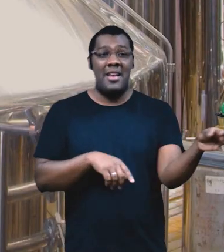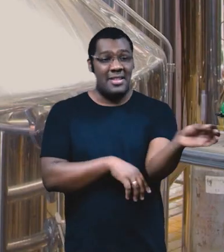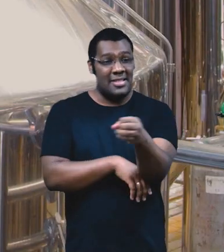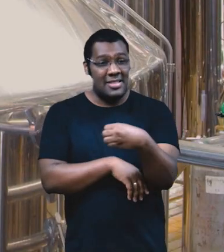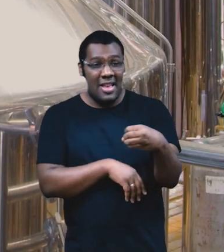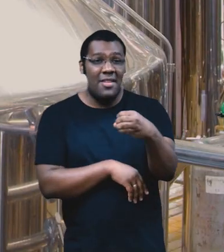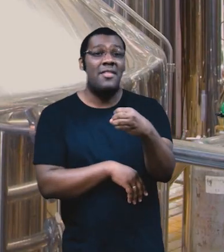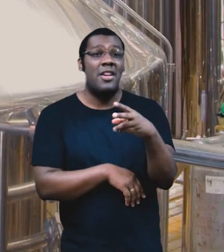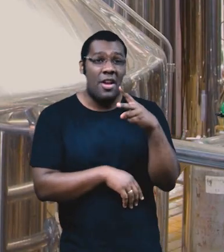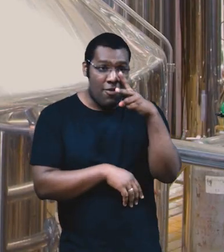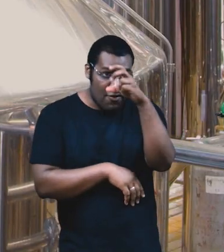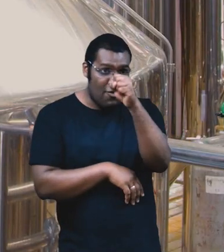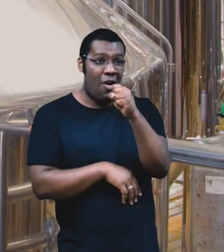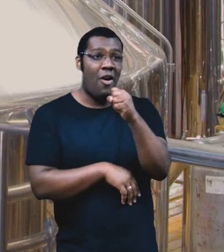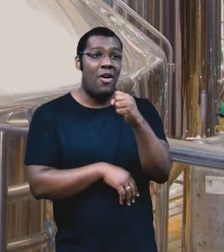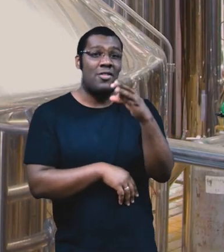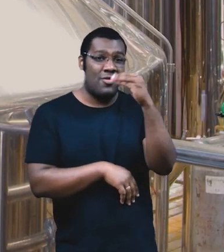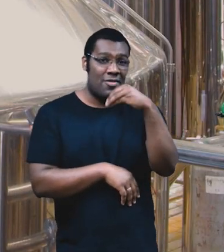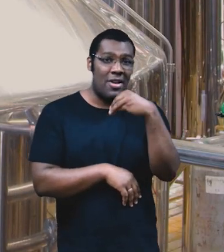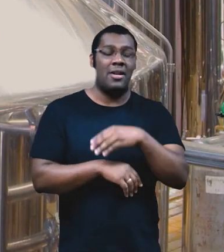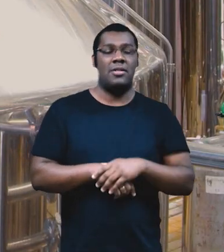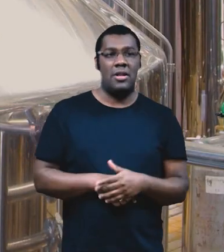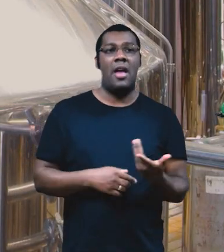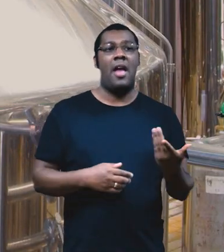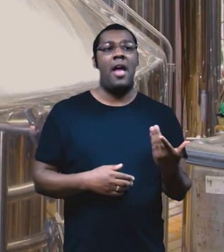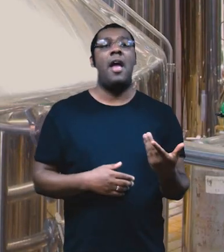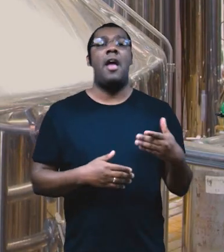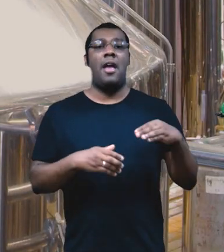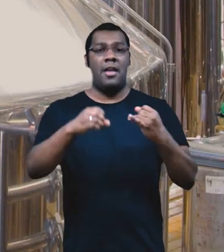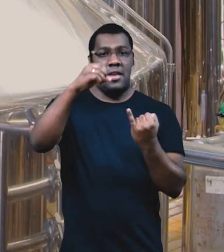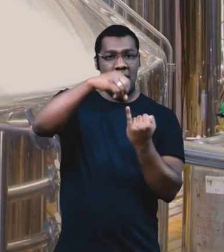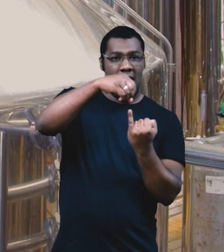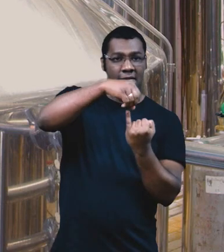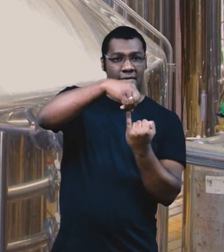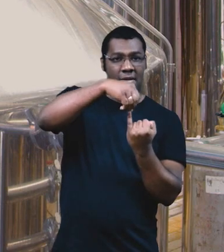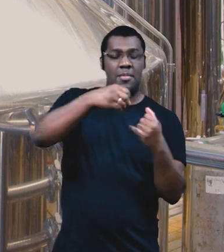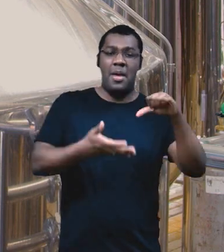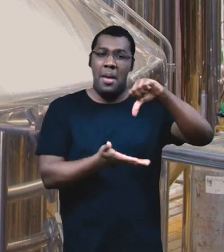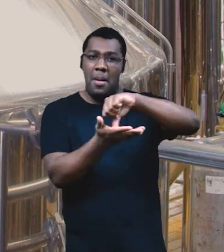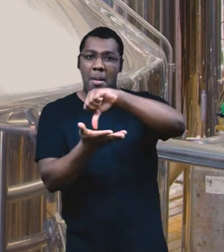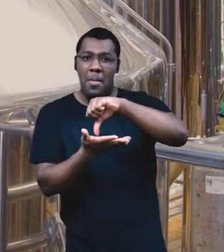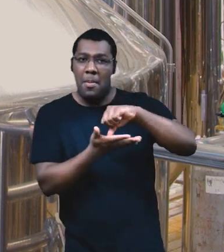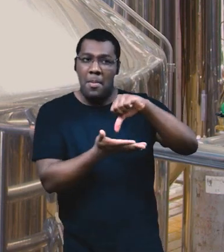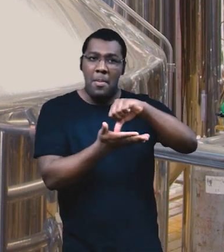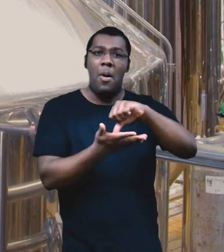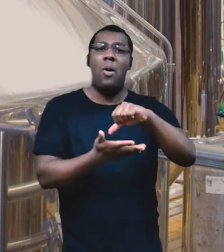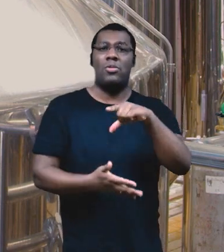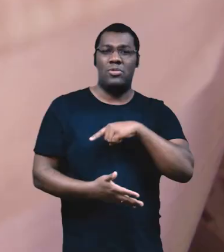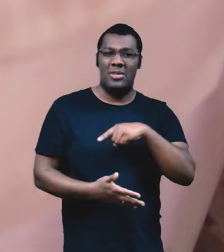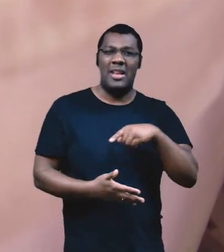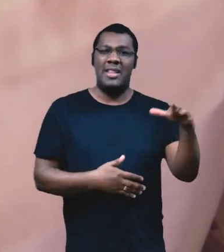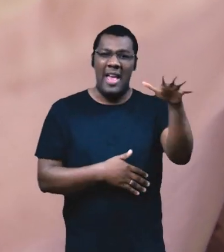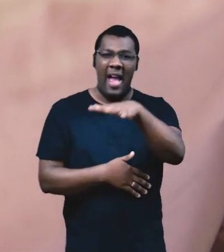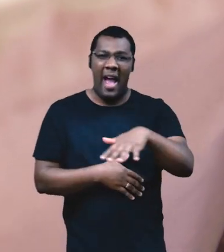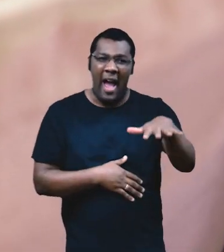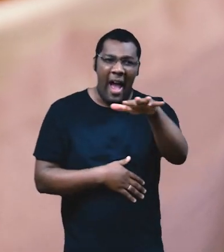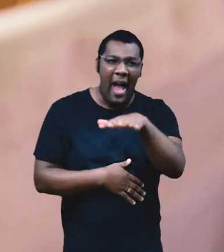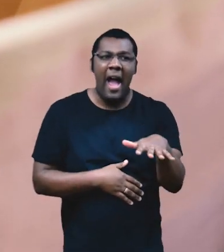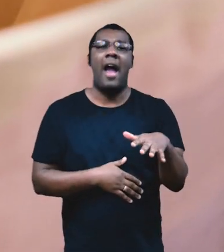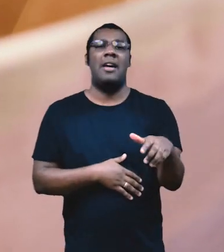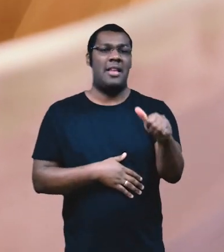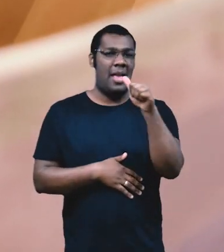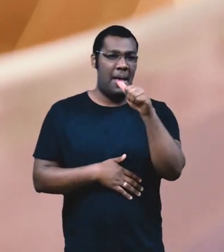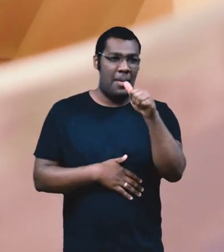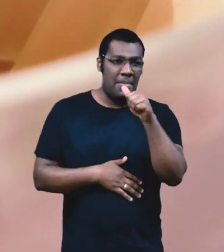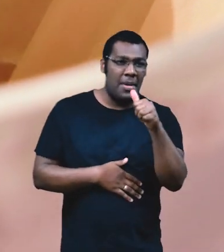ele tem diversos campi que conseguem gerenciar a parte de, por exemplo, serviço de bebidas,